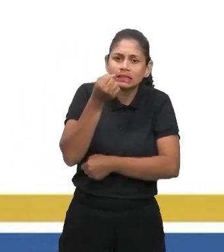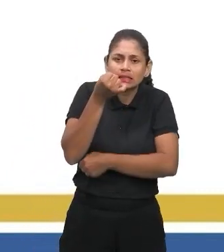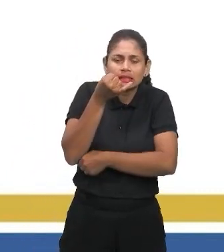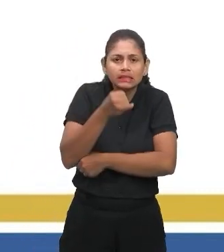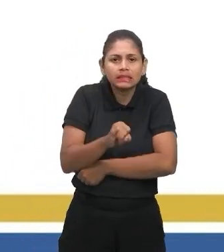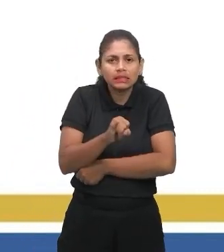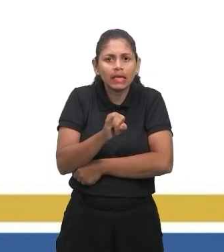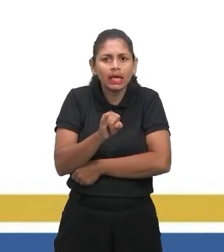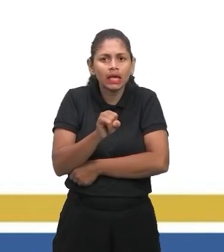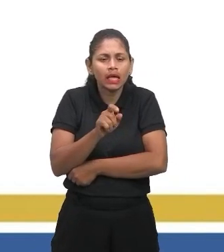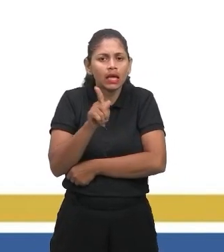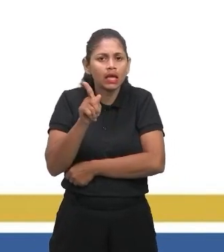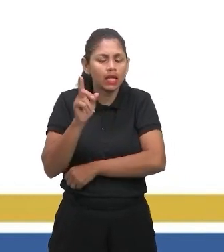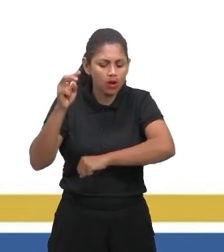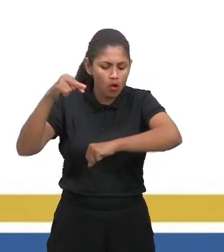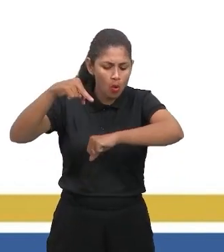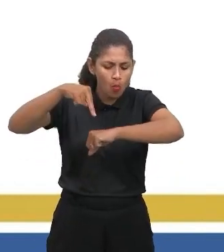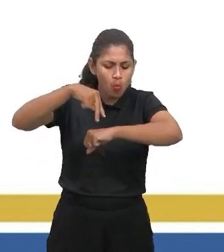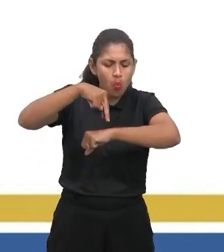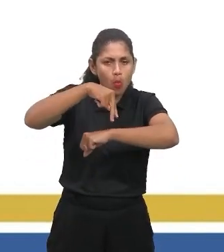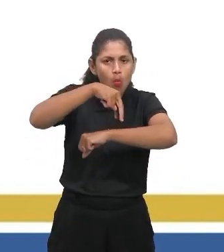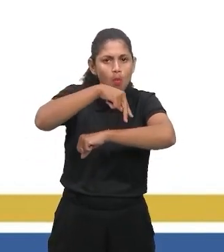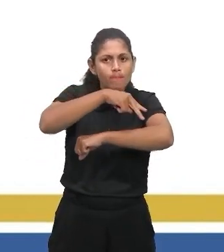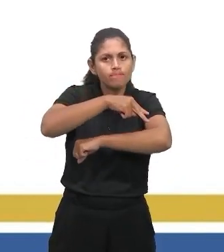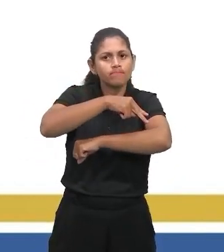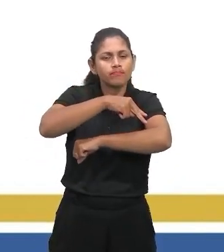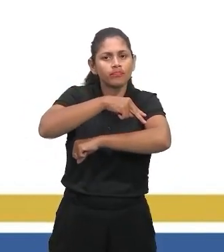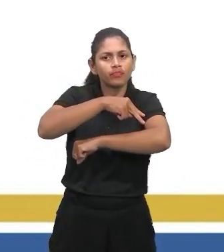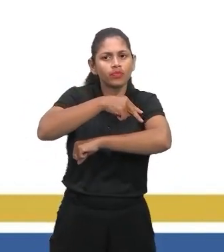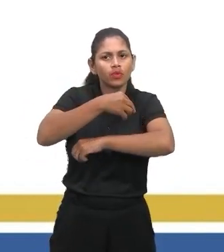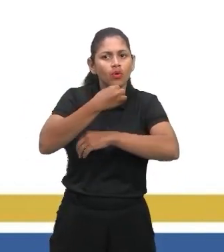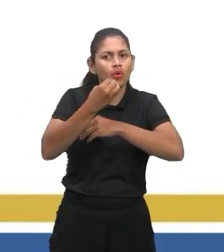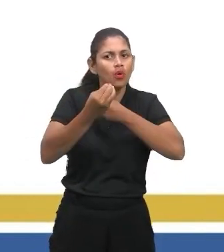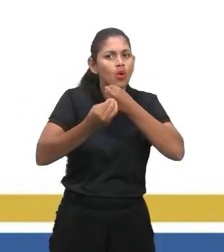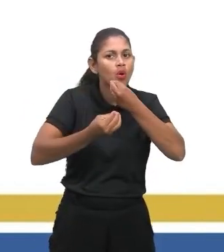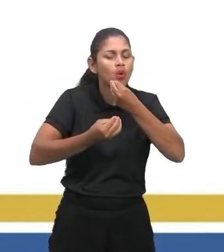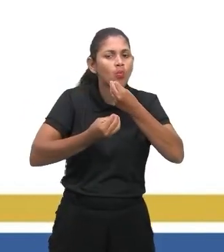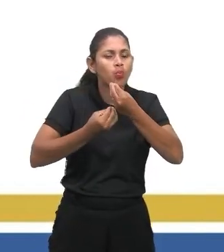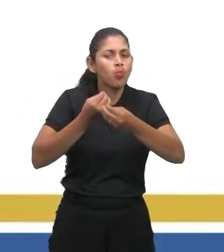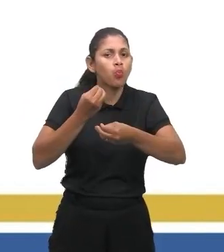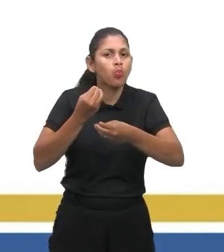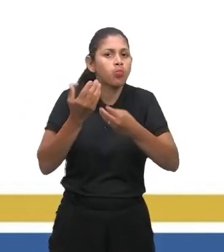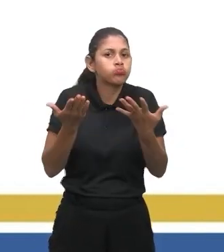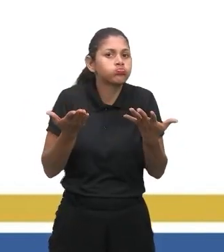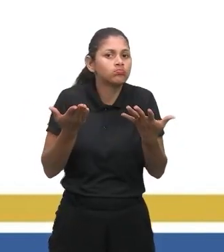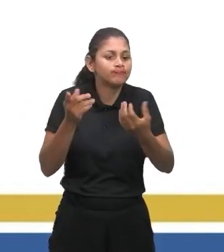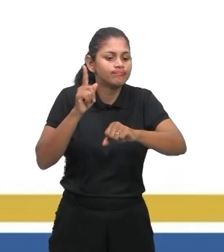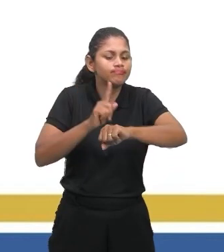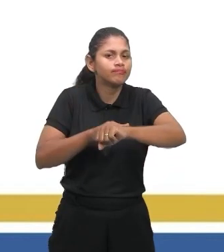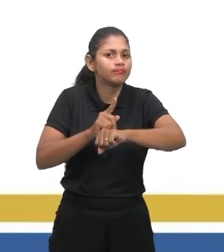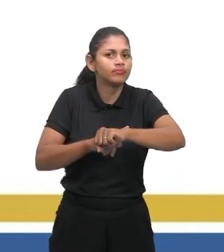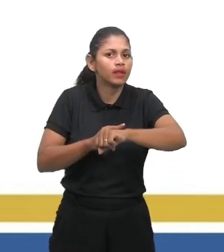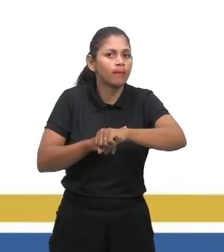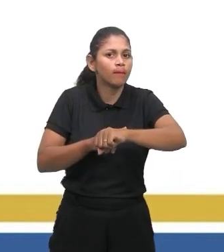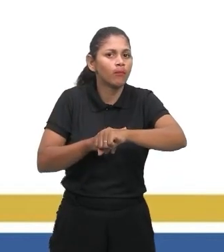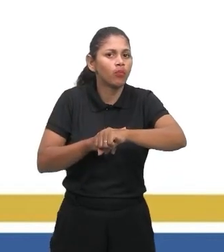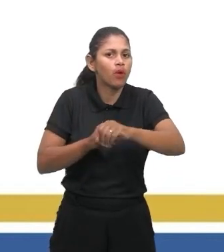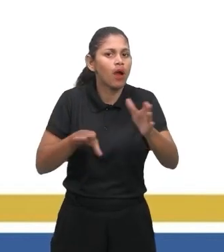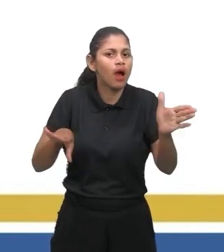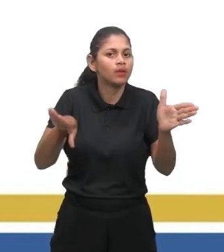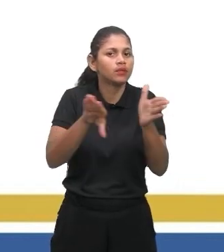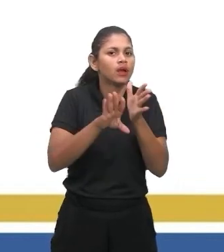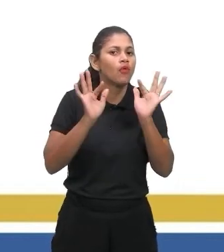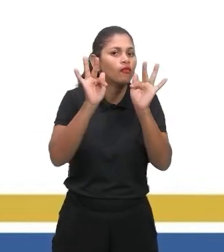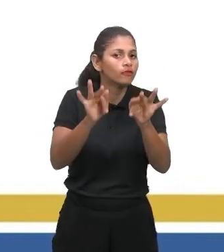Dessa maneira, se o percurso é de 3.000 metros, ou seja, 3 quilômetros, né? Tem que converter para